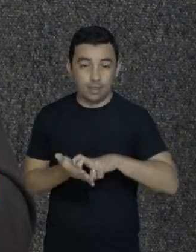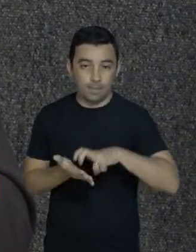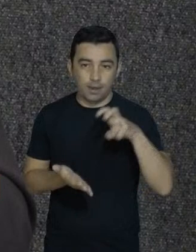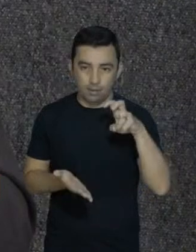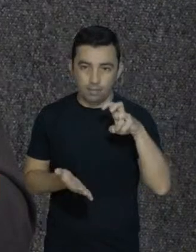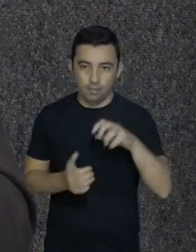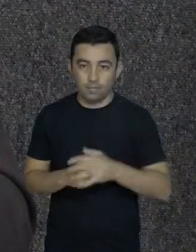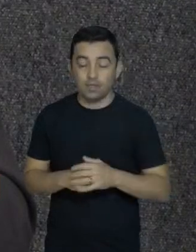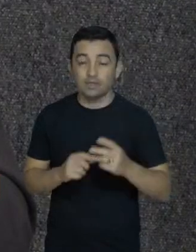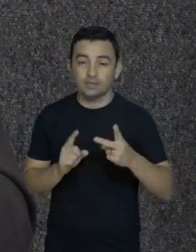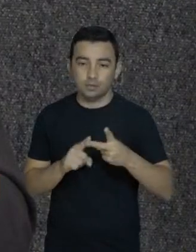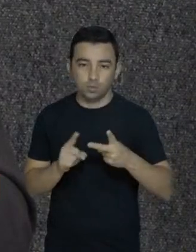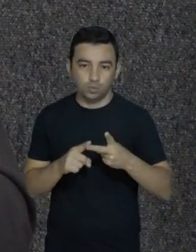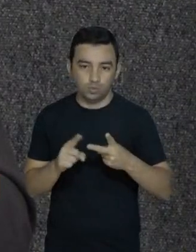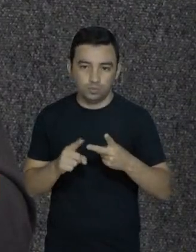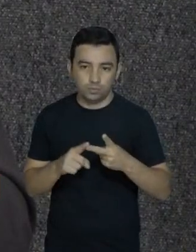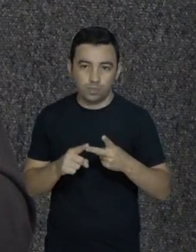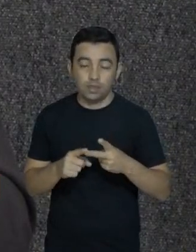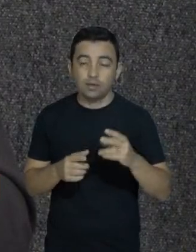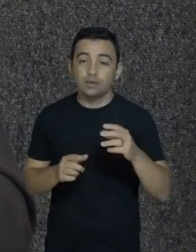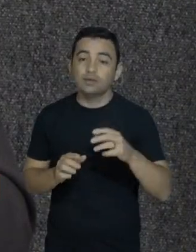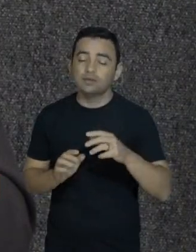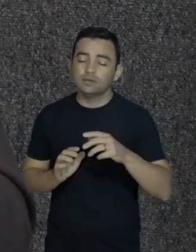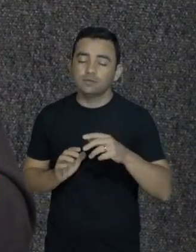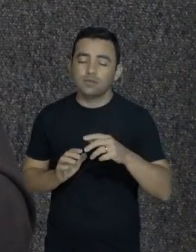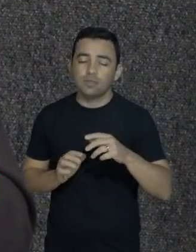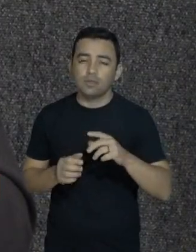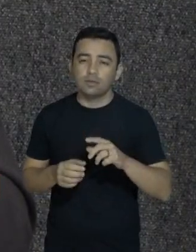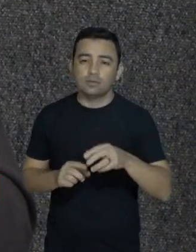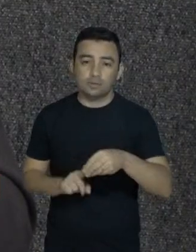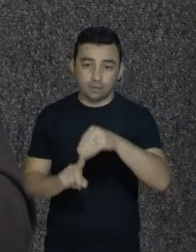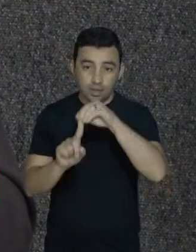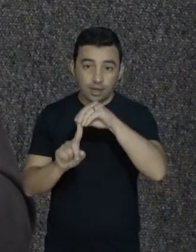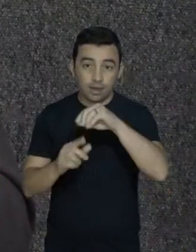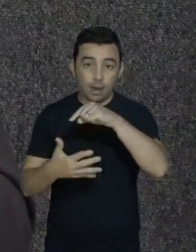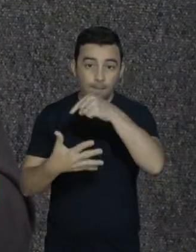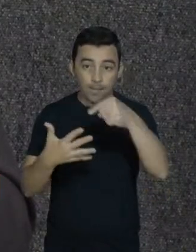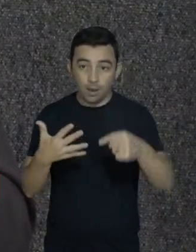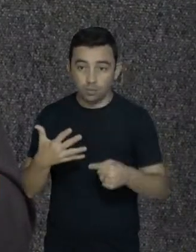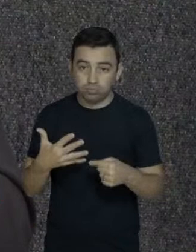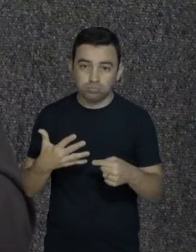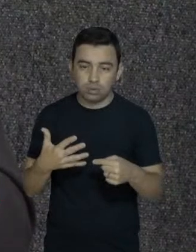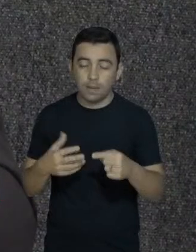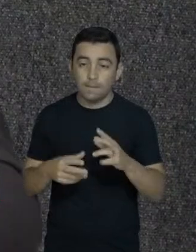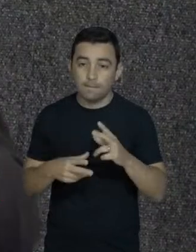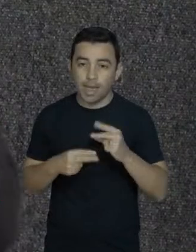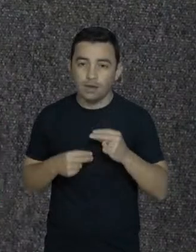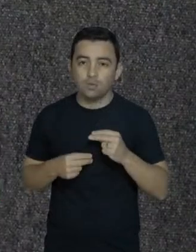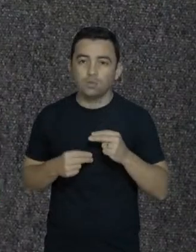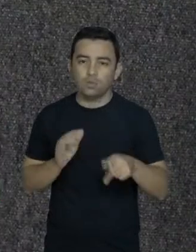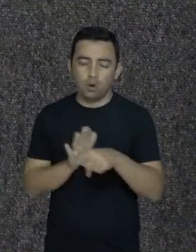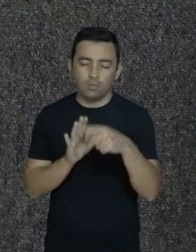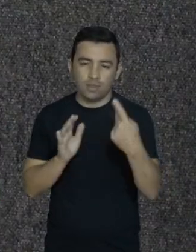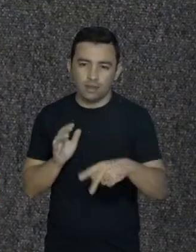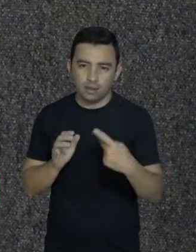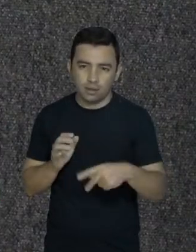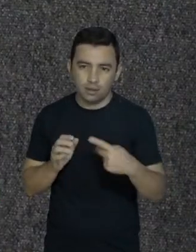segundo destaque para as pautas de mérito dessa comissão